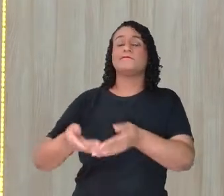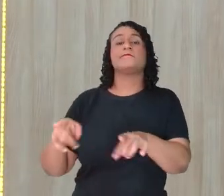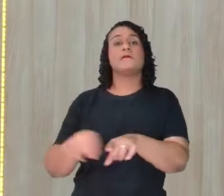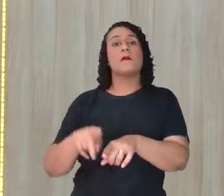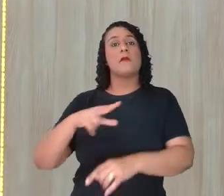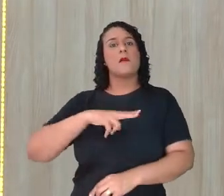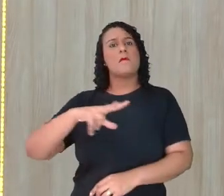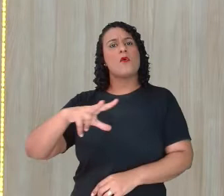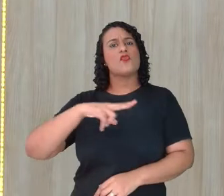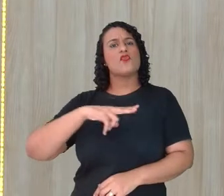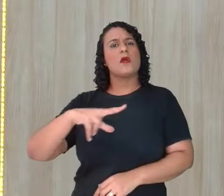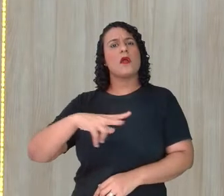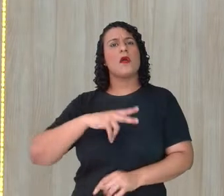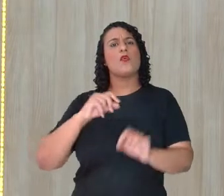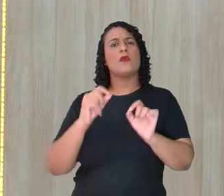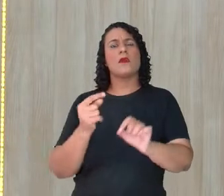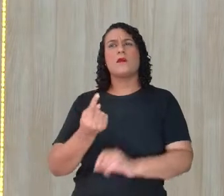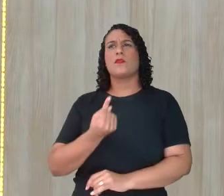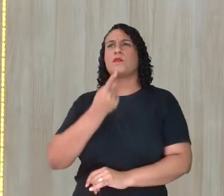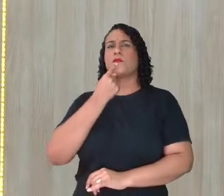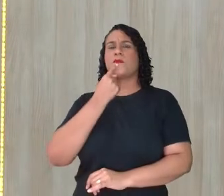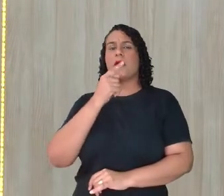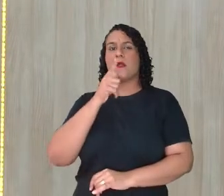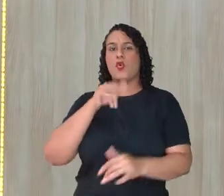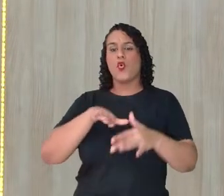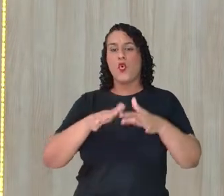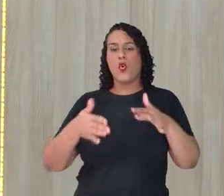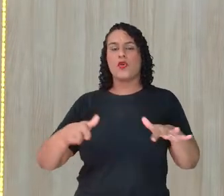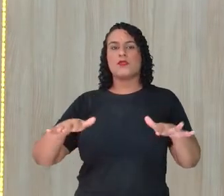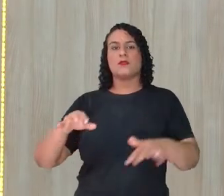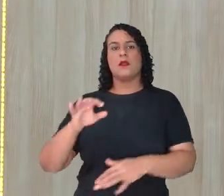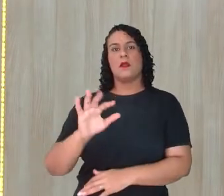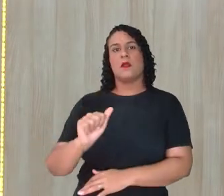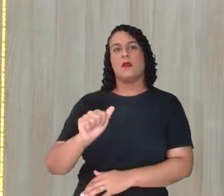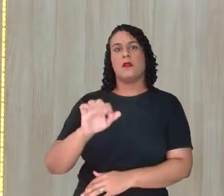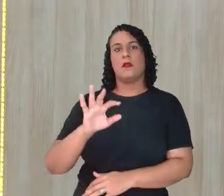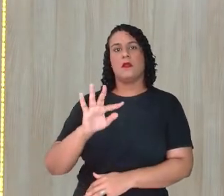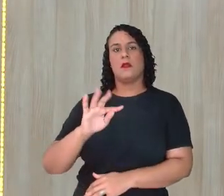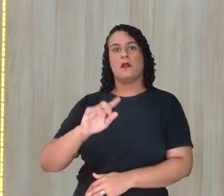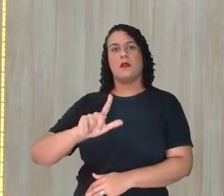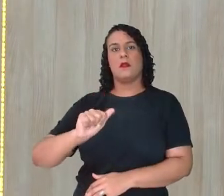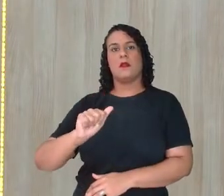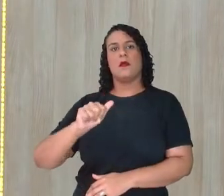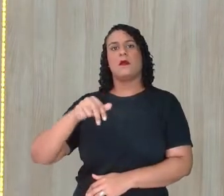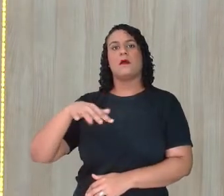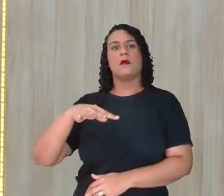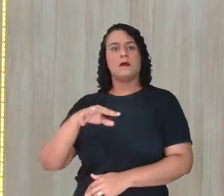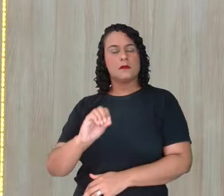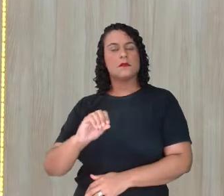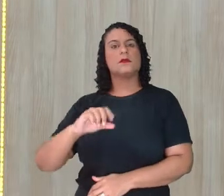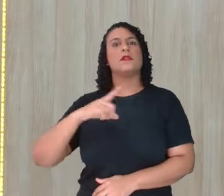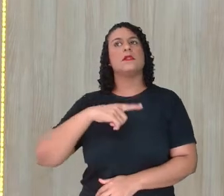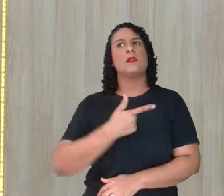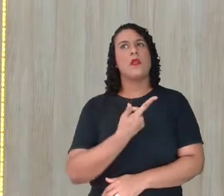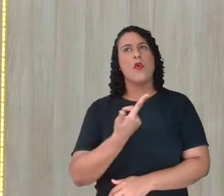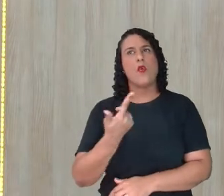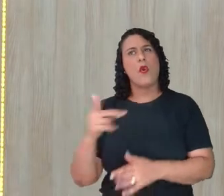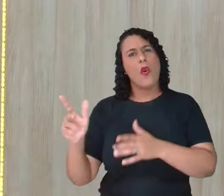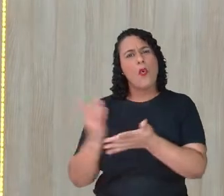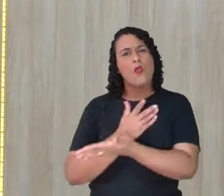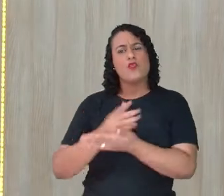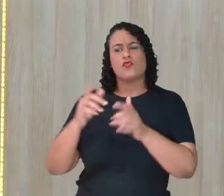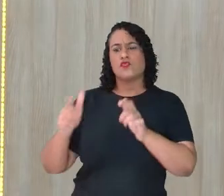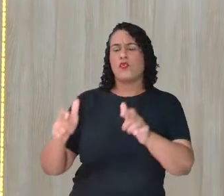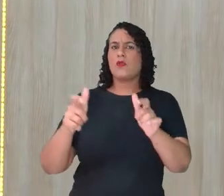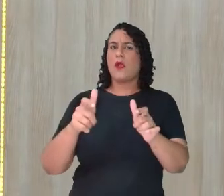está coladinho assim às margens do Oceano Atlântico e tem um território que tinha bons portos, né, bons locais para